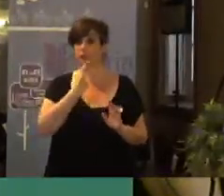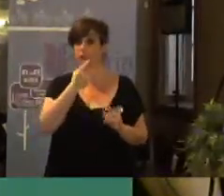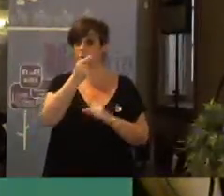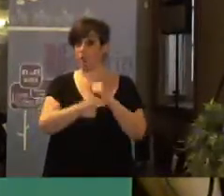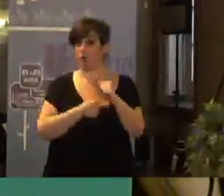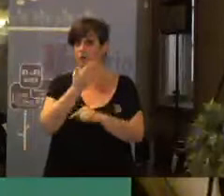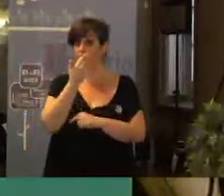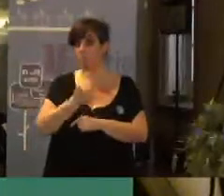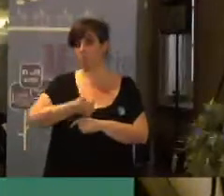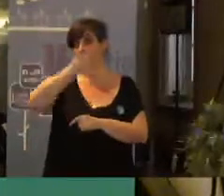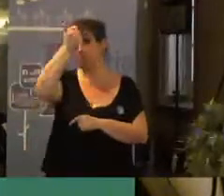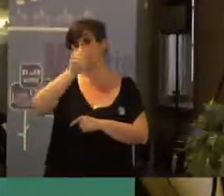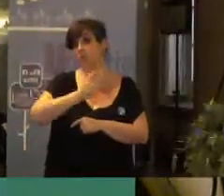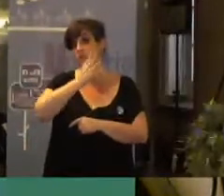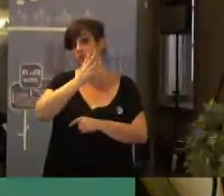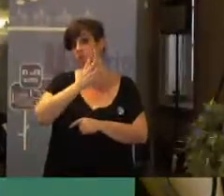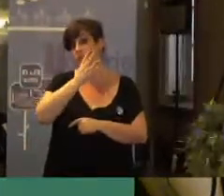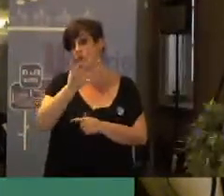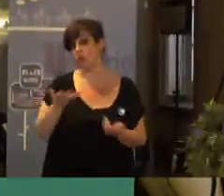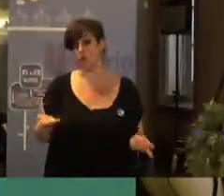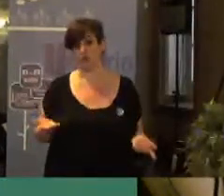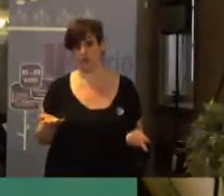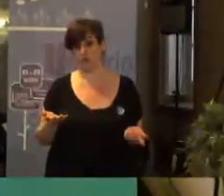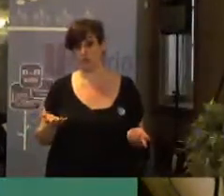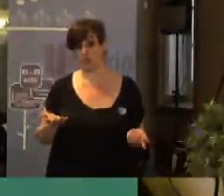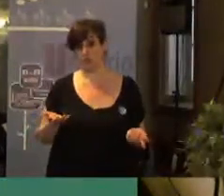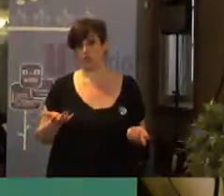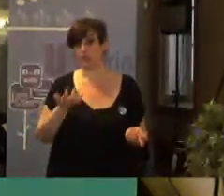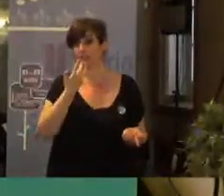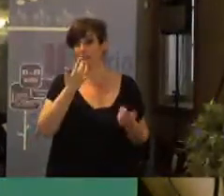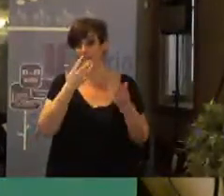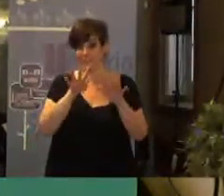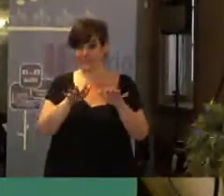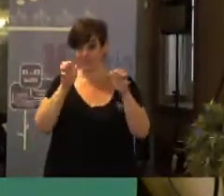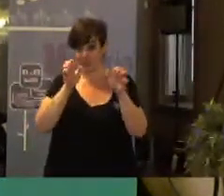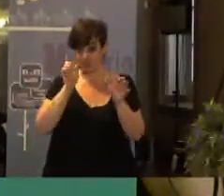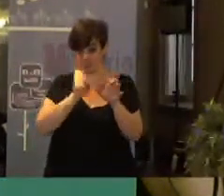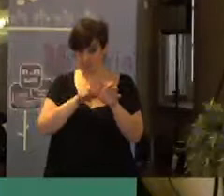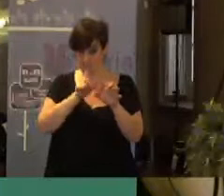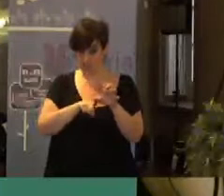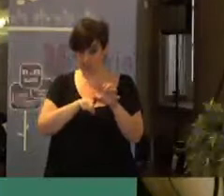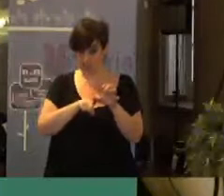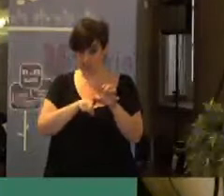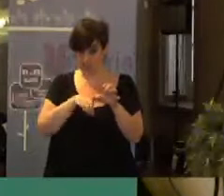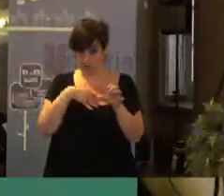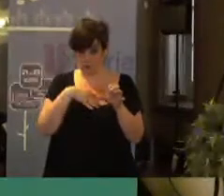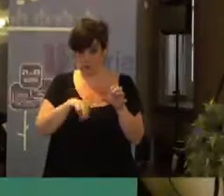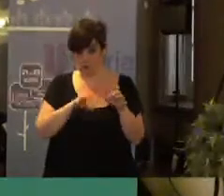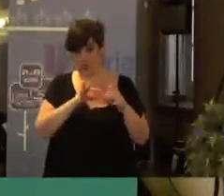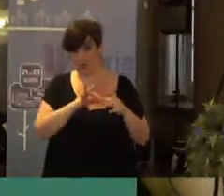ideia de que o Parlamento ou a participação nas instituições serve para criar